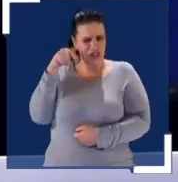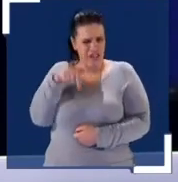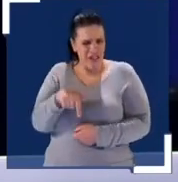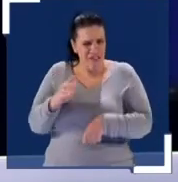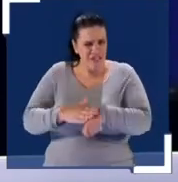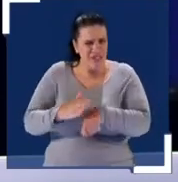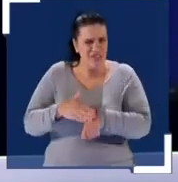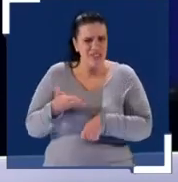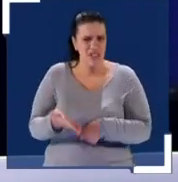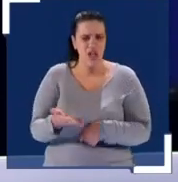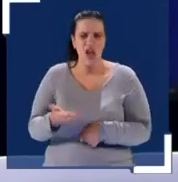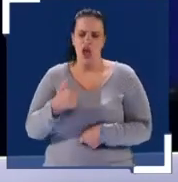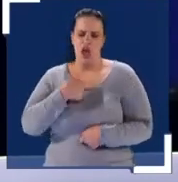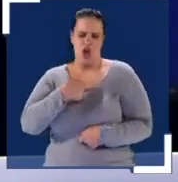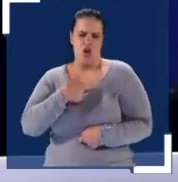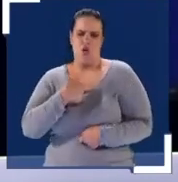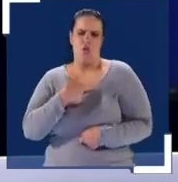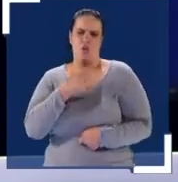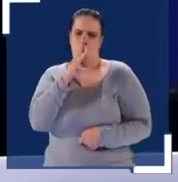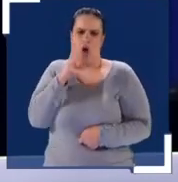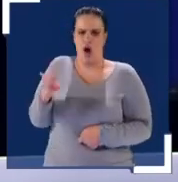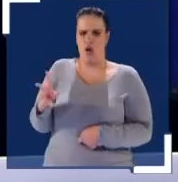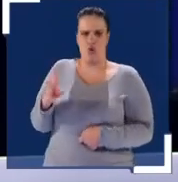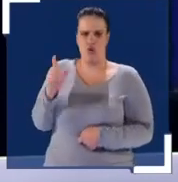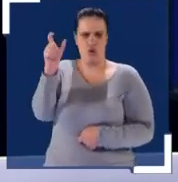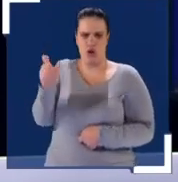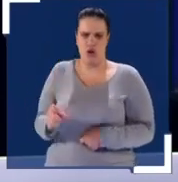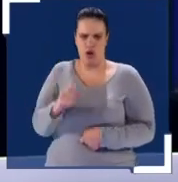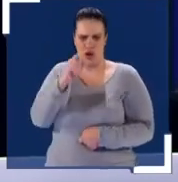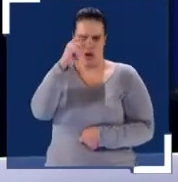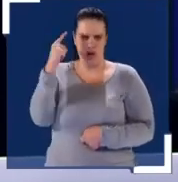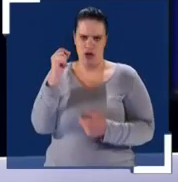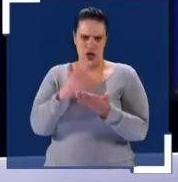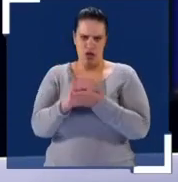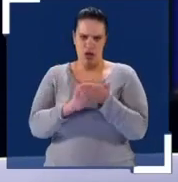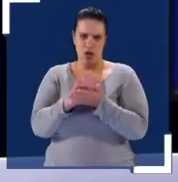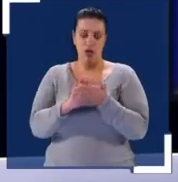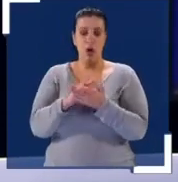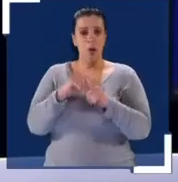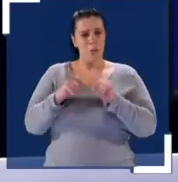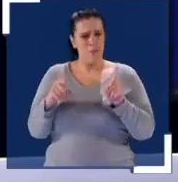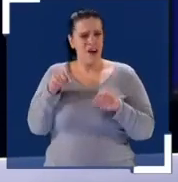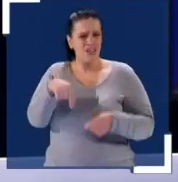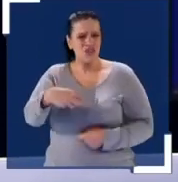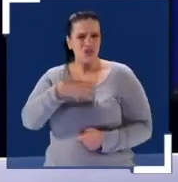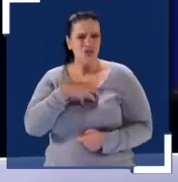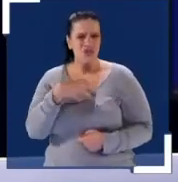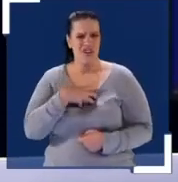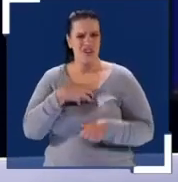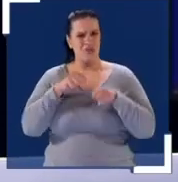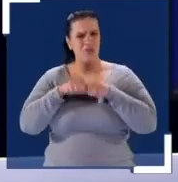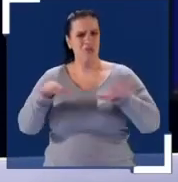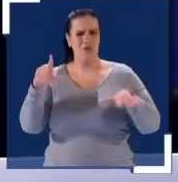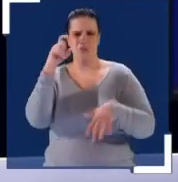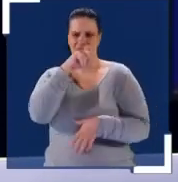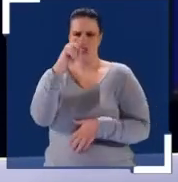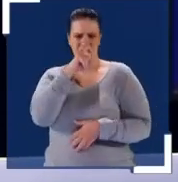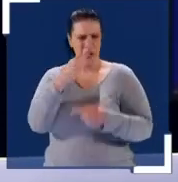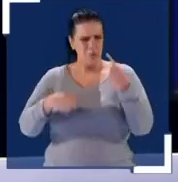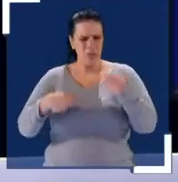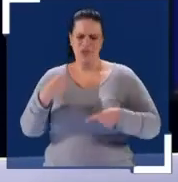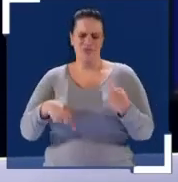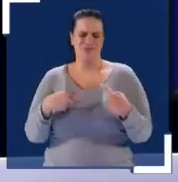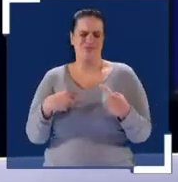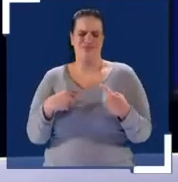chegar a esse nível. Não estou fazendo aqui acusação ao meu adversário, mas esse tipo de conduta numa campanha política é